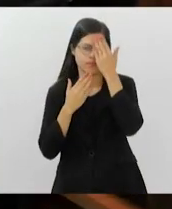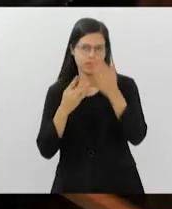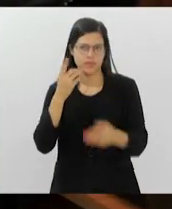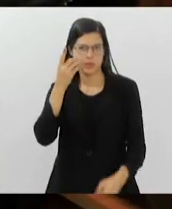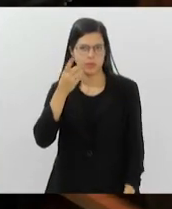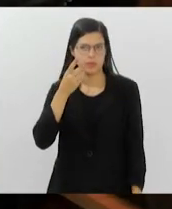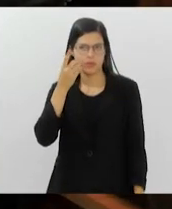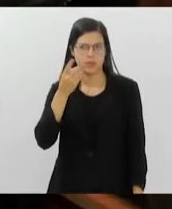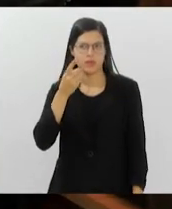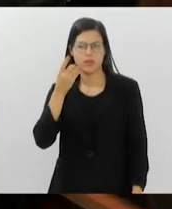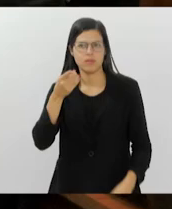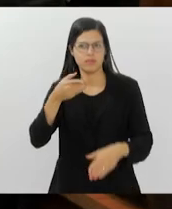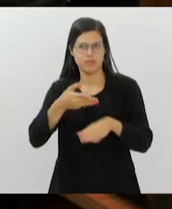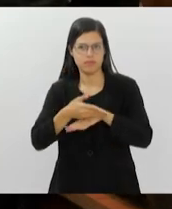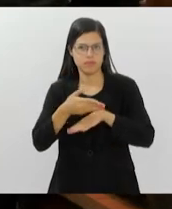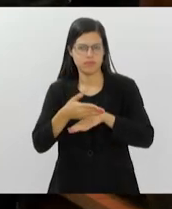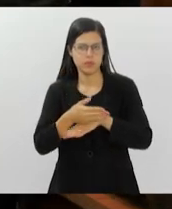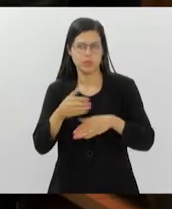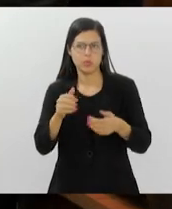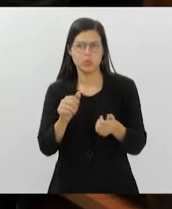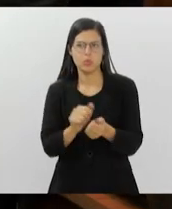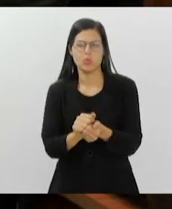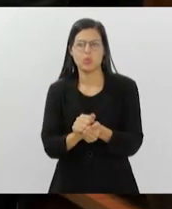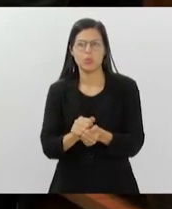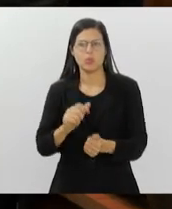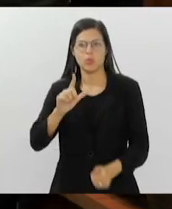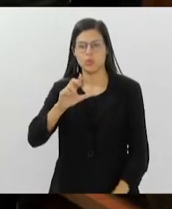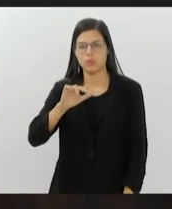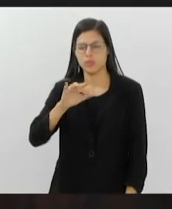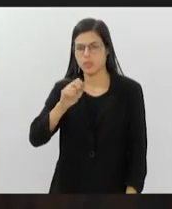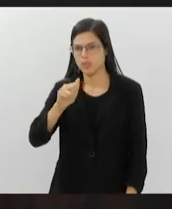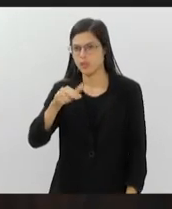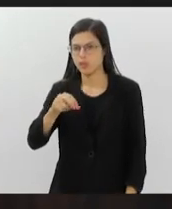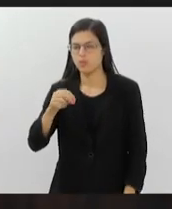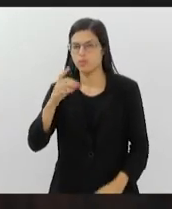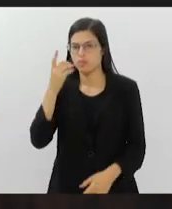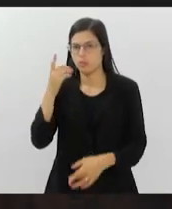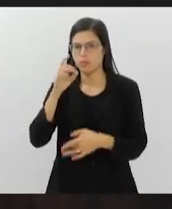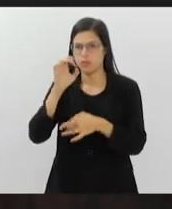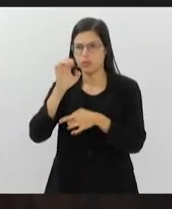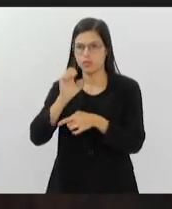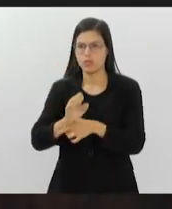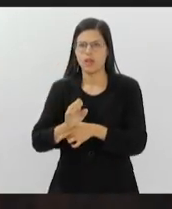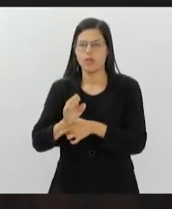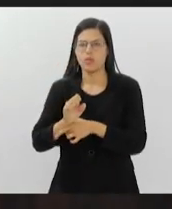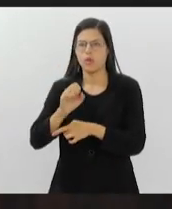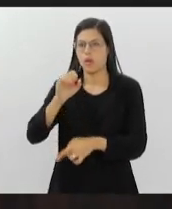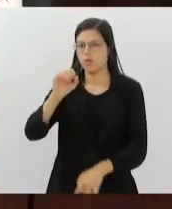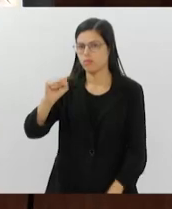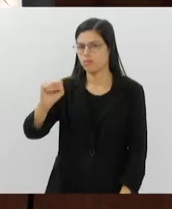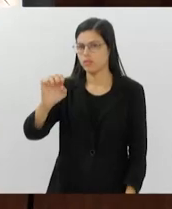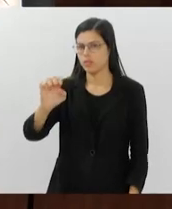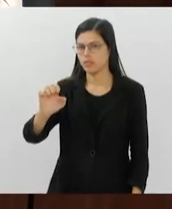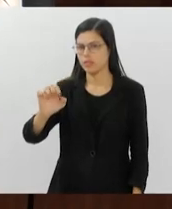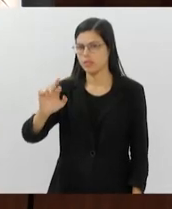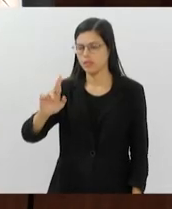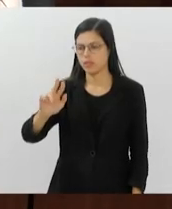deputado, por estar aqui conosco. Luciano Pimentel, deputado estadual do Sergipe.